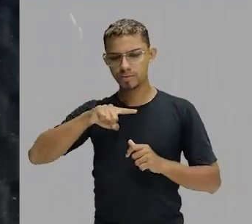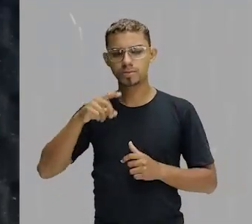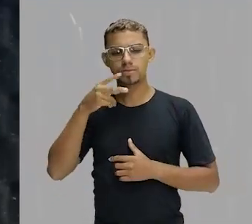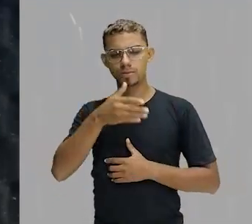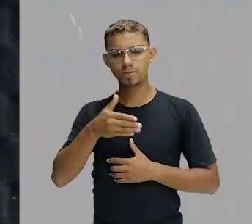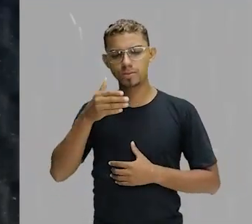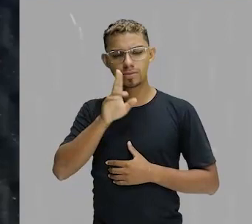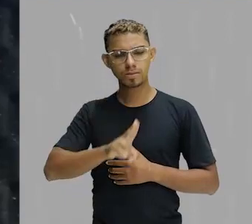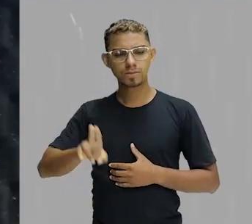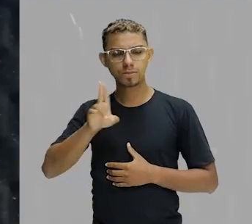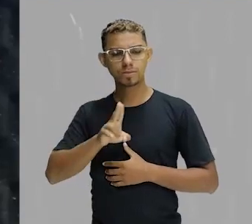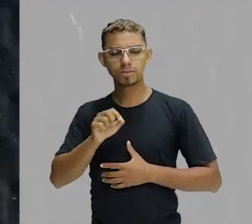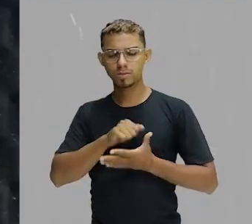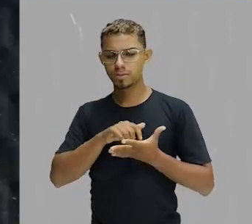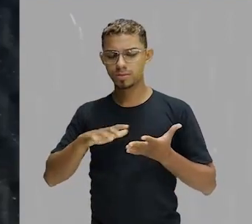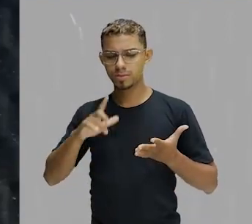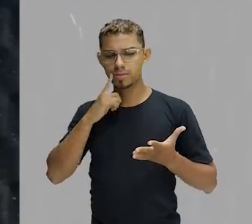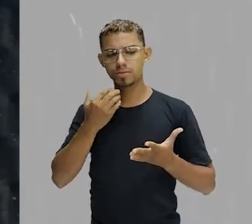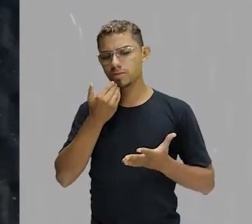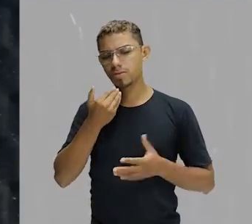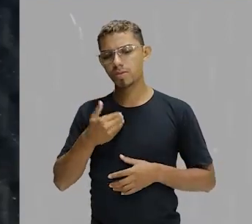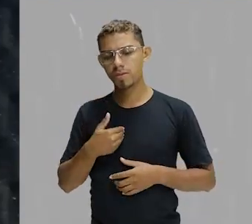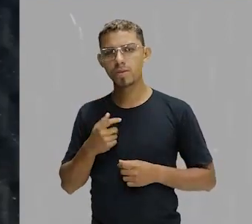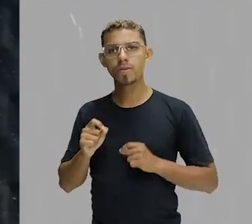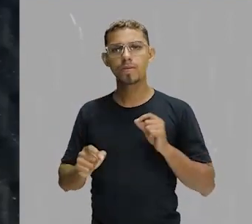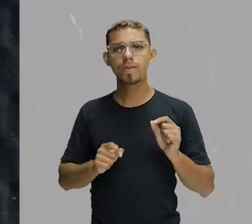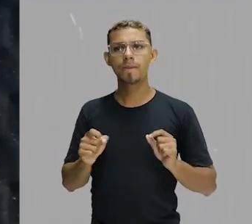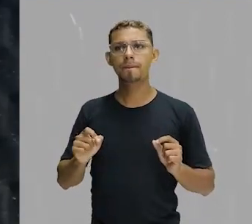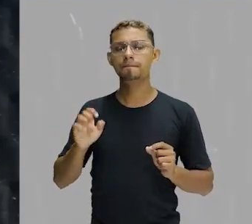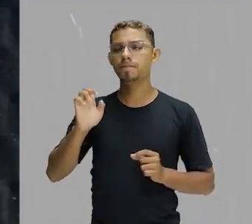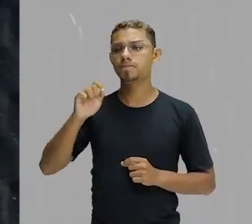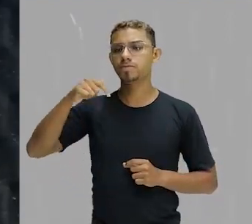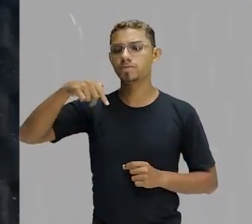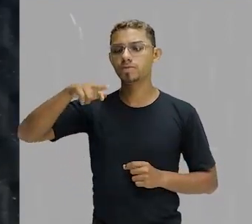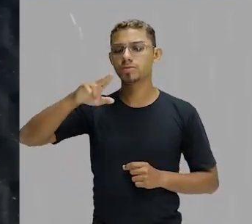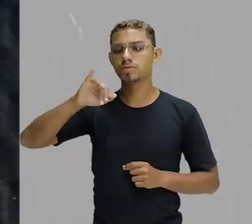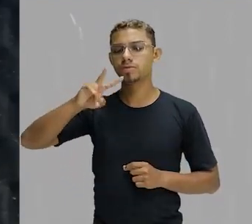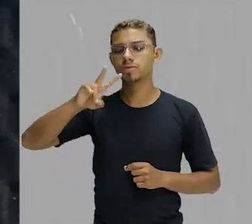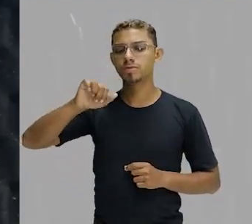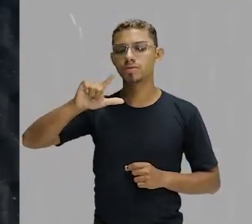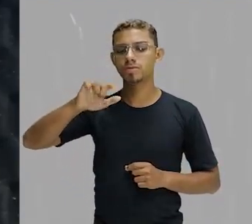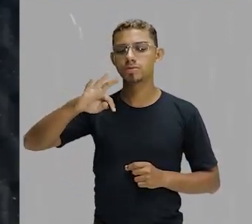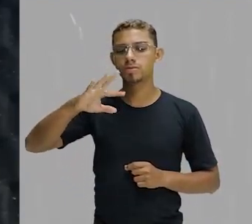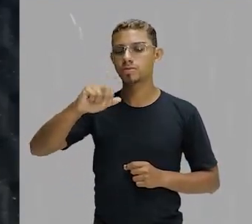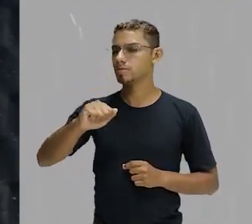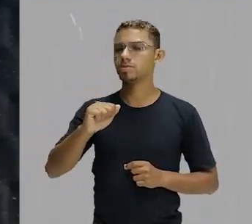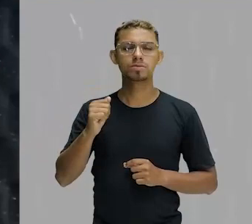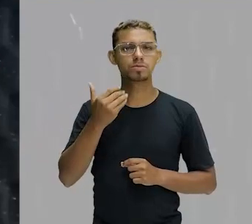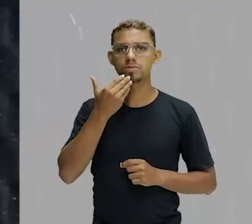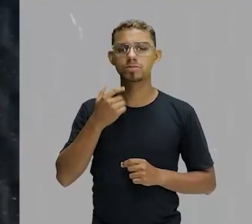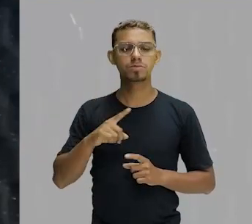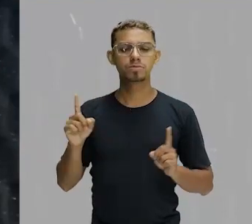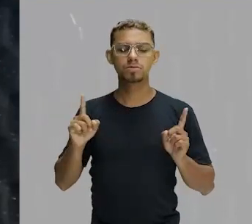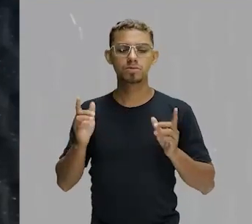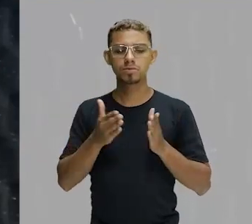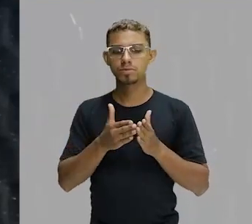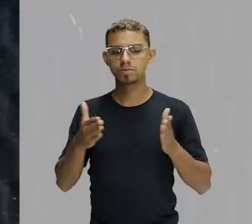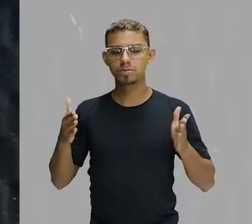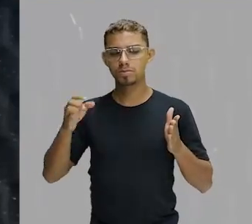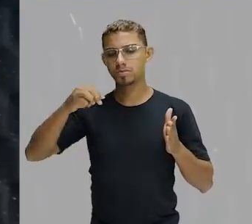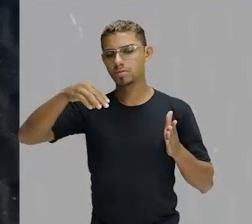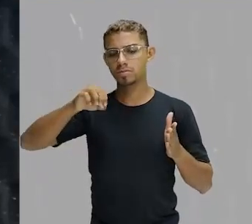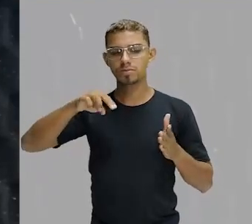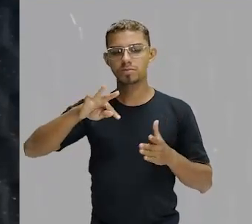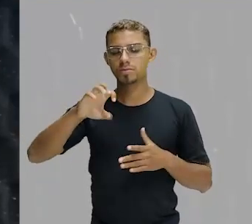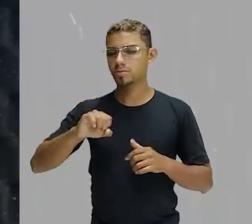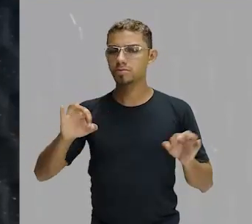vai utilizar ela quando o exercício te perguntar a chamada equivalência entre taxas. Perceba que nem foi falado nada de montante, tá bom? E